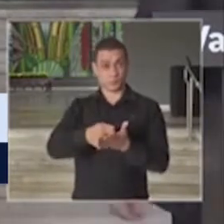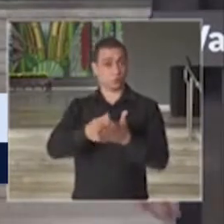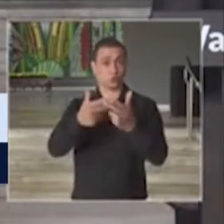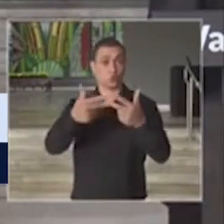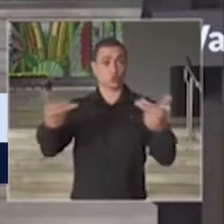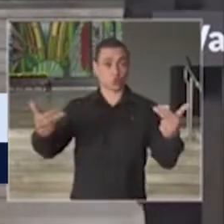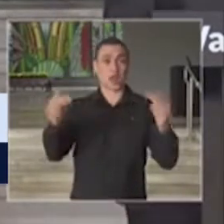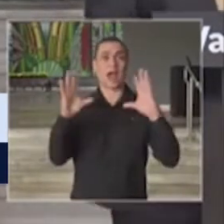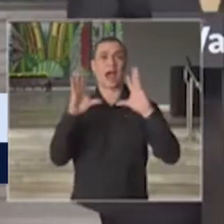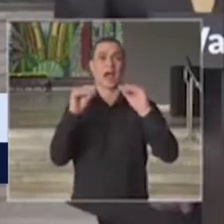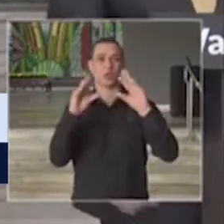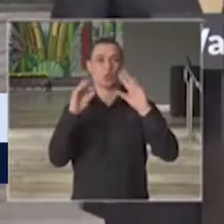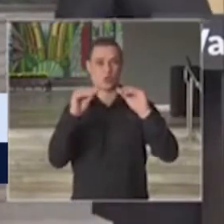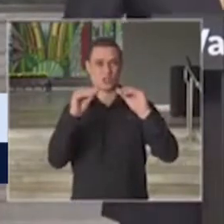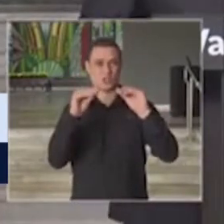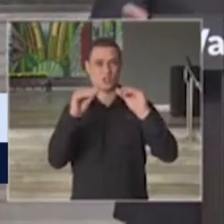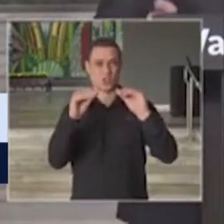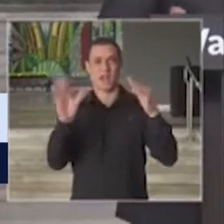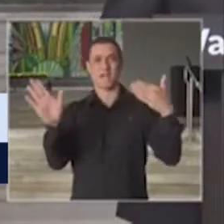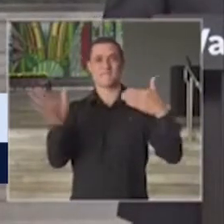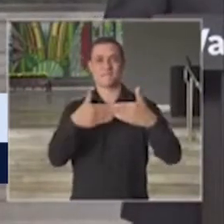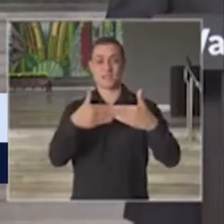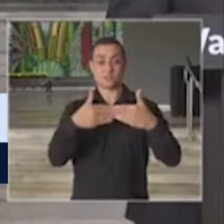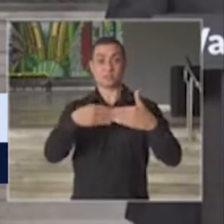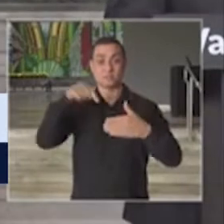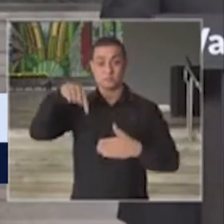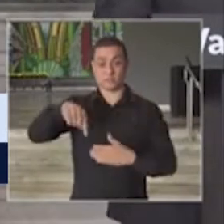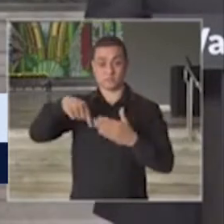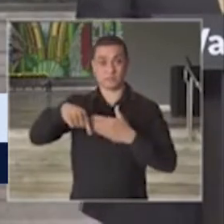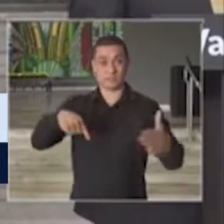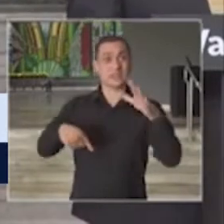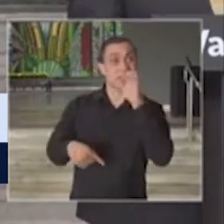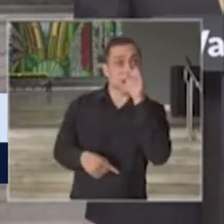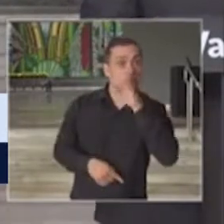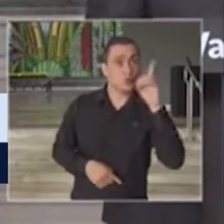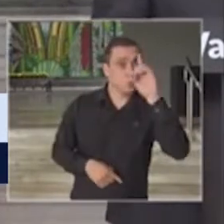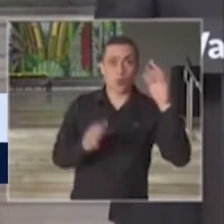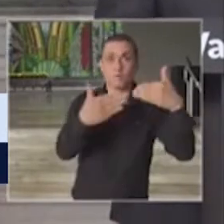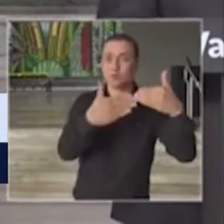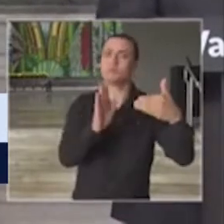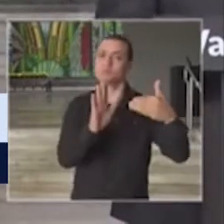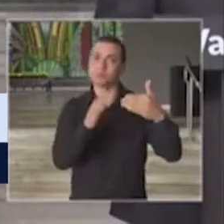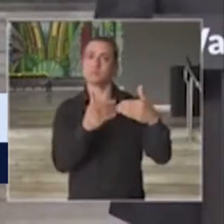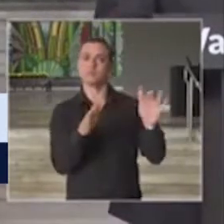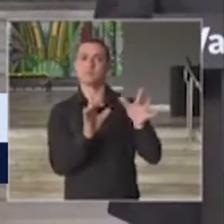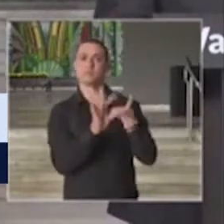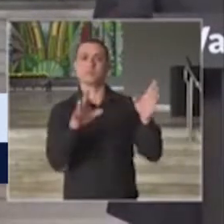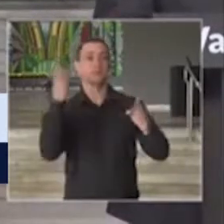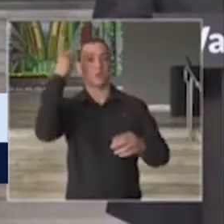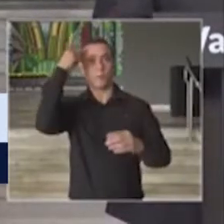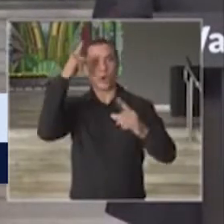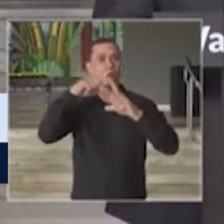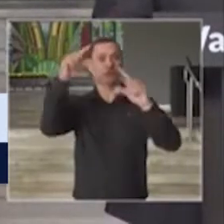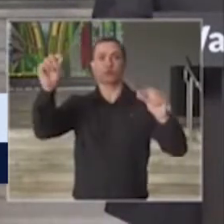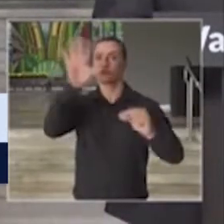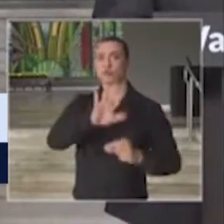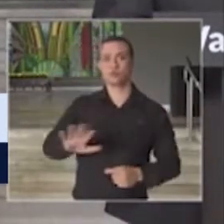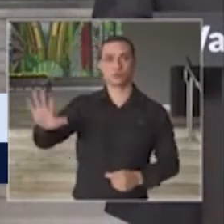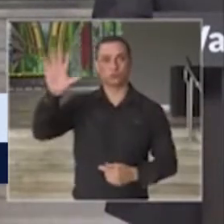de atividades econômicas já neste final de semana em todo o estado de São